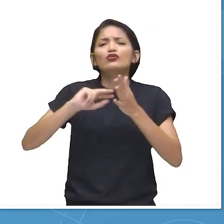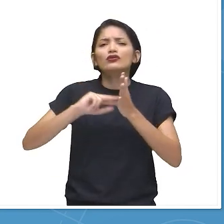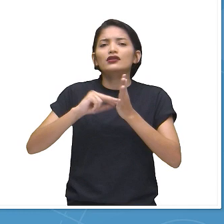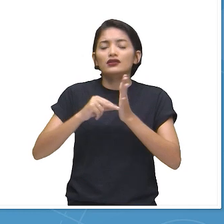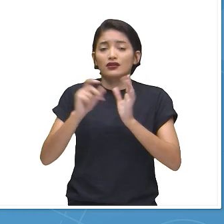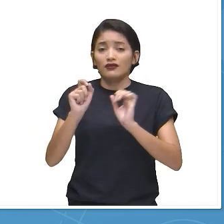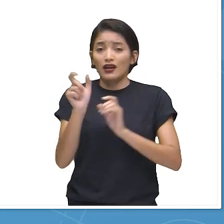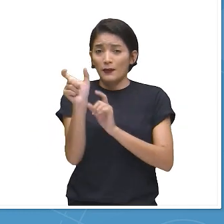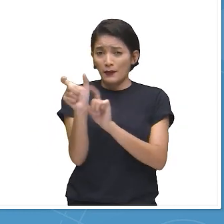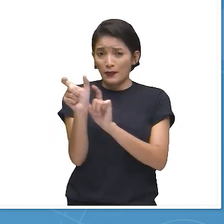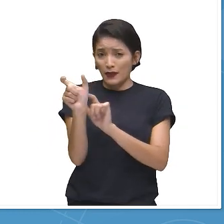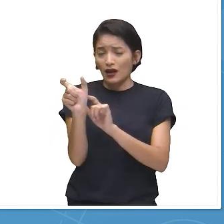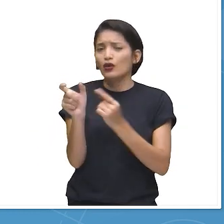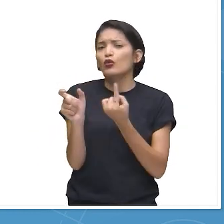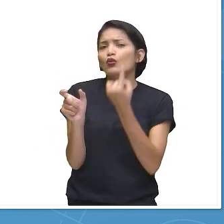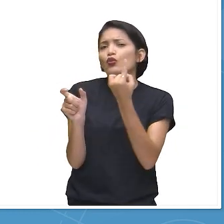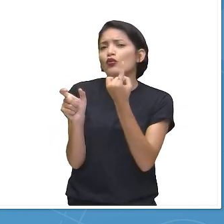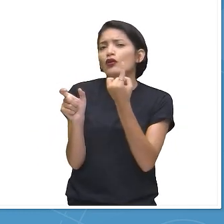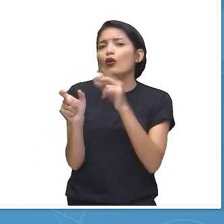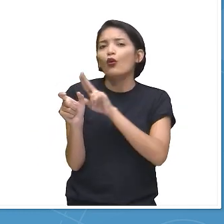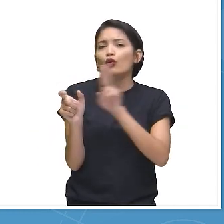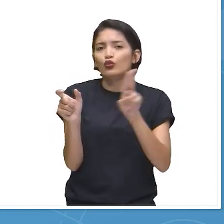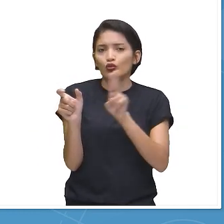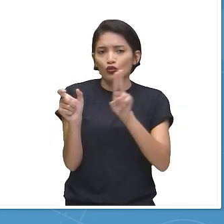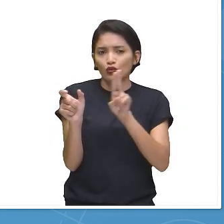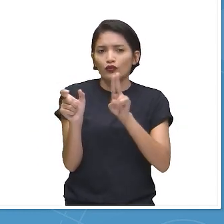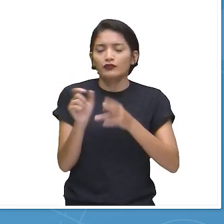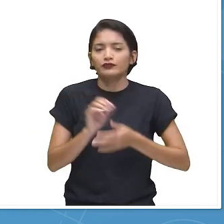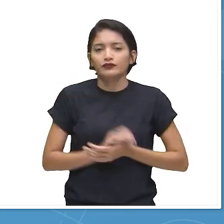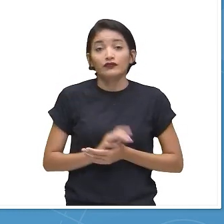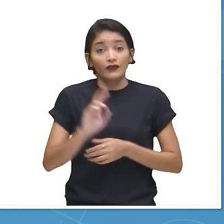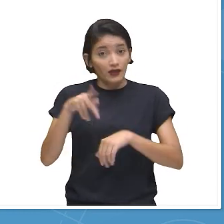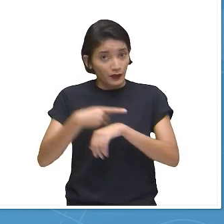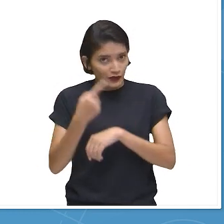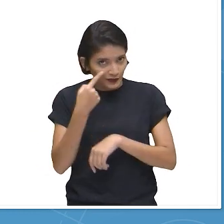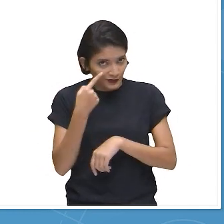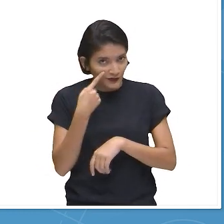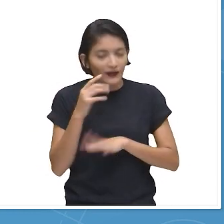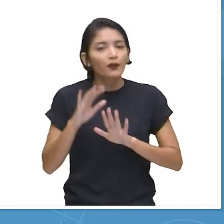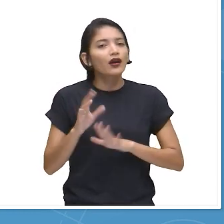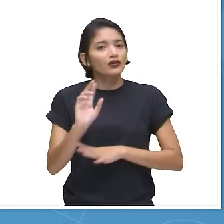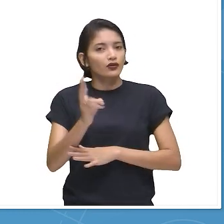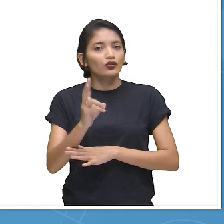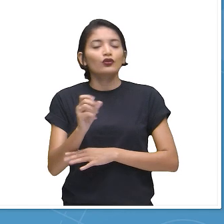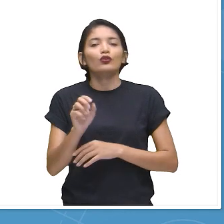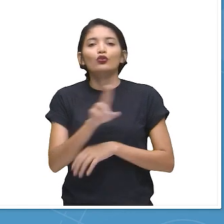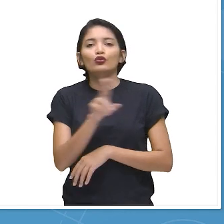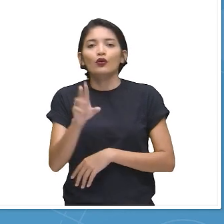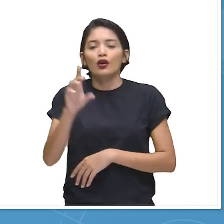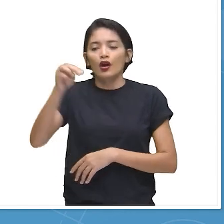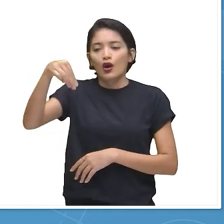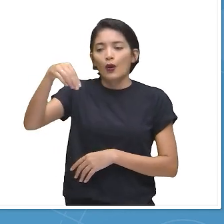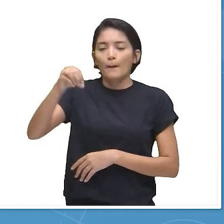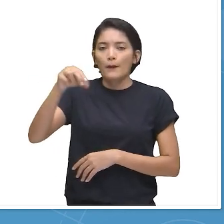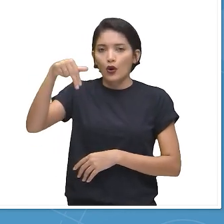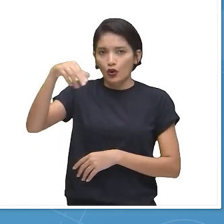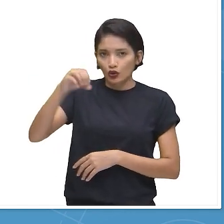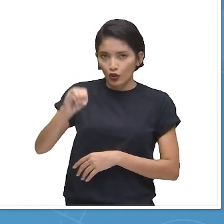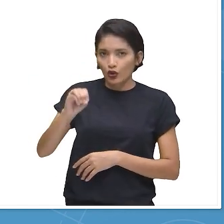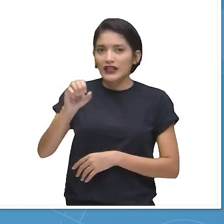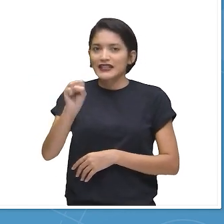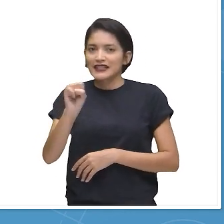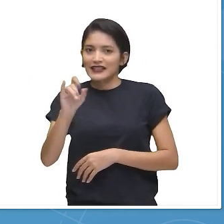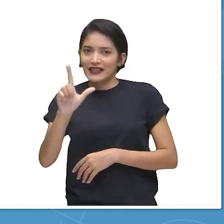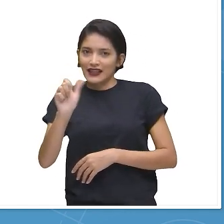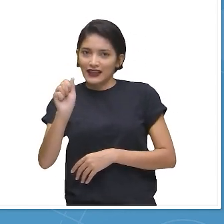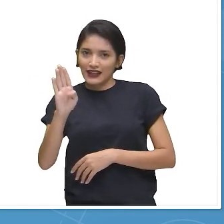constituída de uma só sílaba? Nós já vamos ver isso, mas eu já vou adiantar que é monossílaba. A